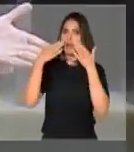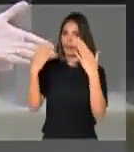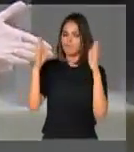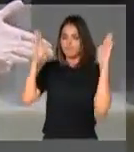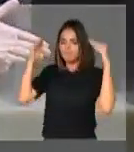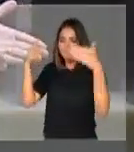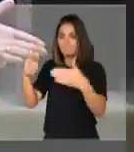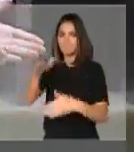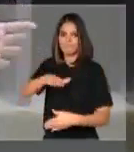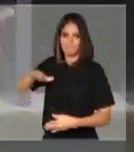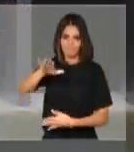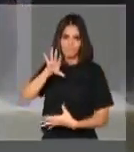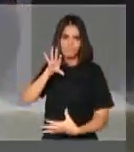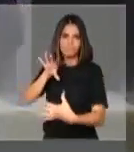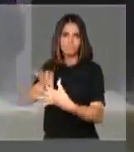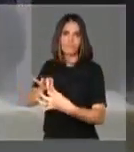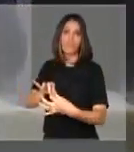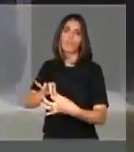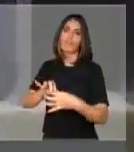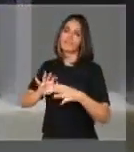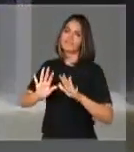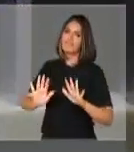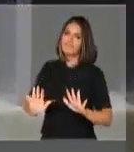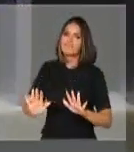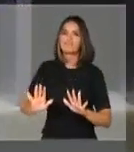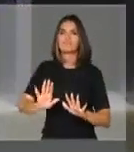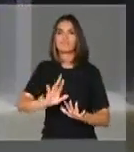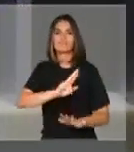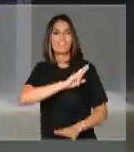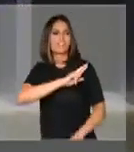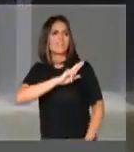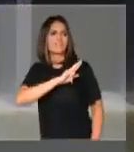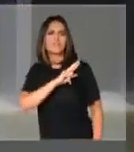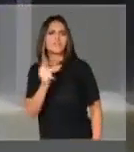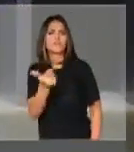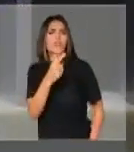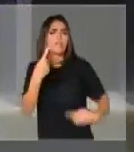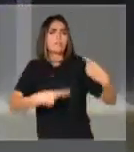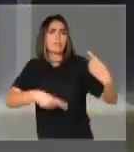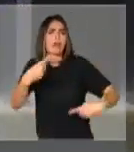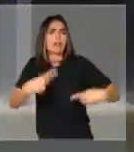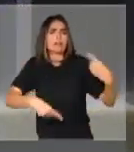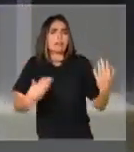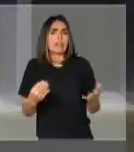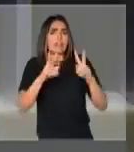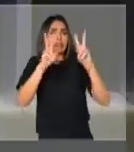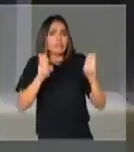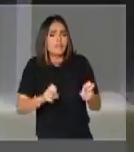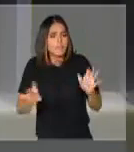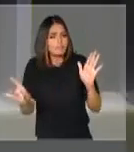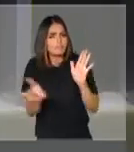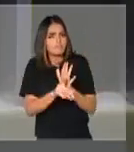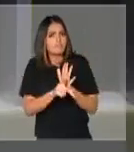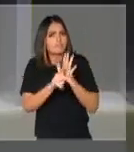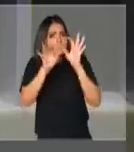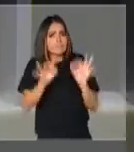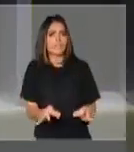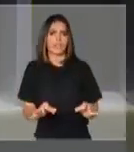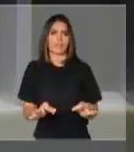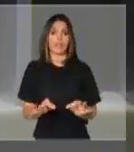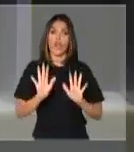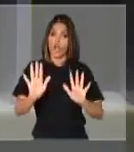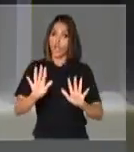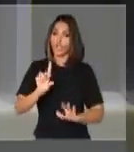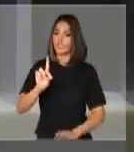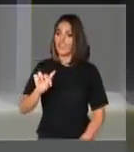público específico com a irresponsabilidade de não debater os temas de maneira apropriada. Vamos